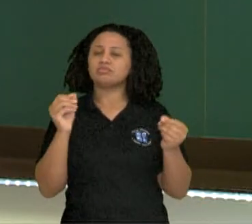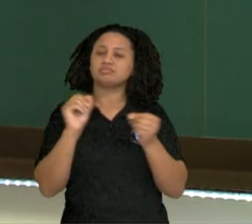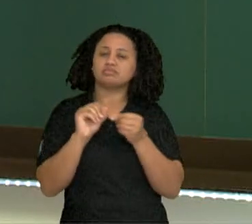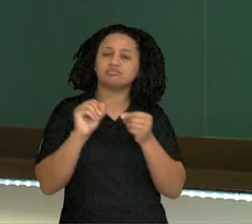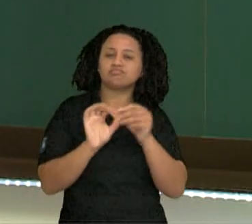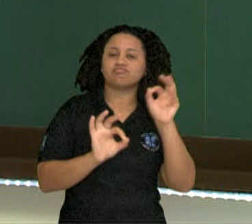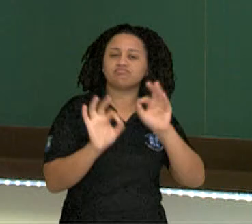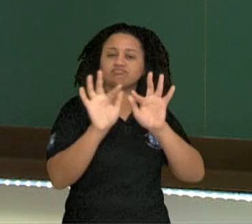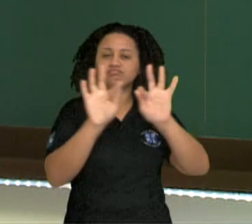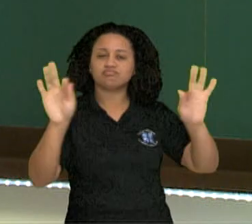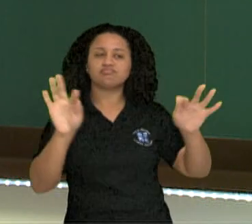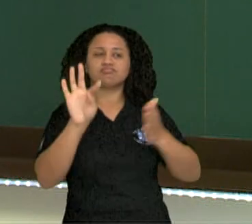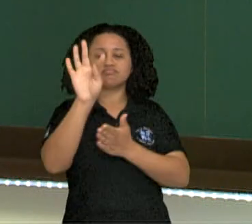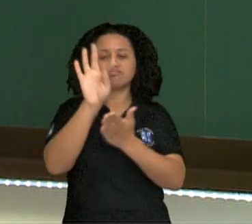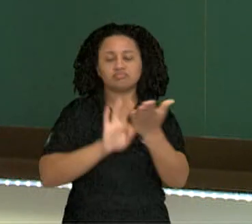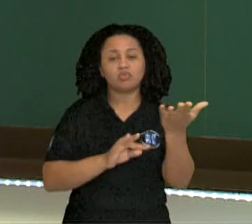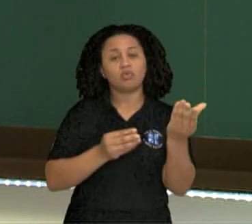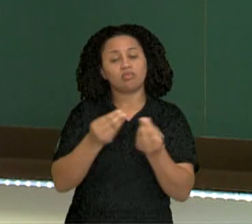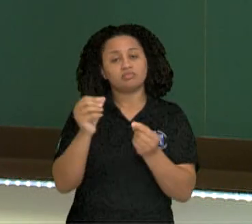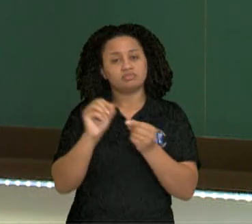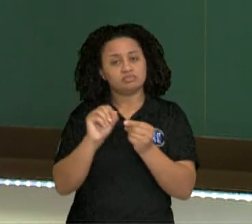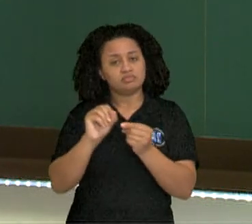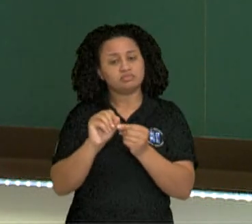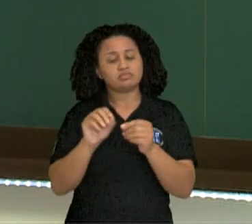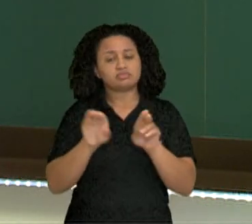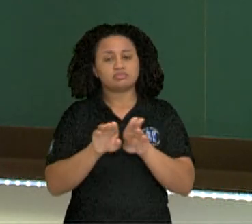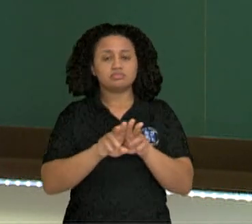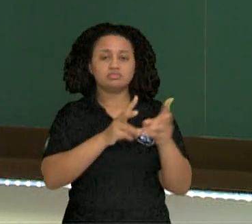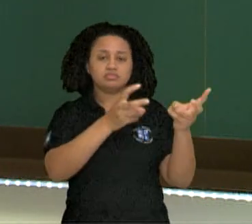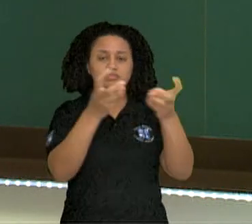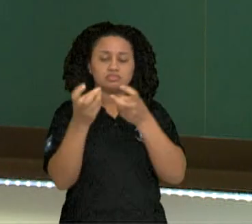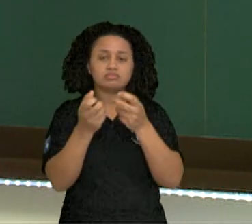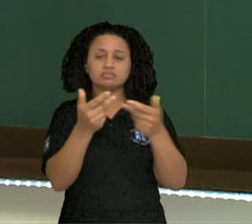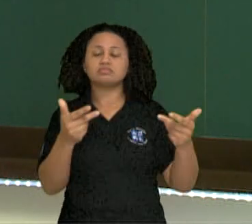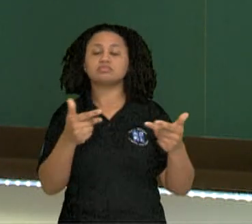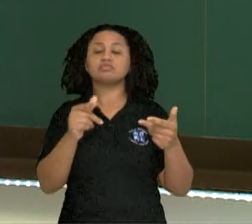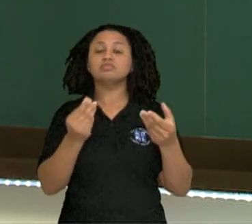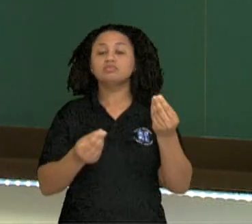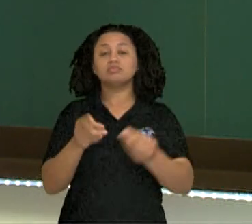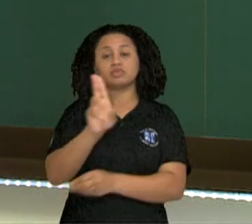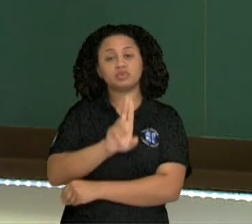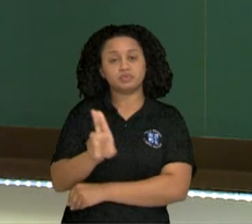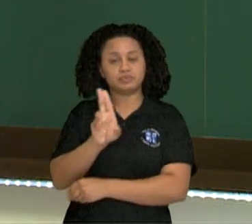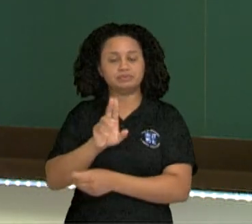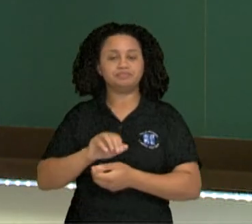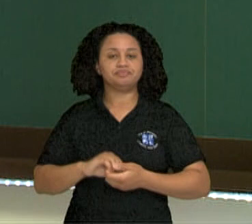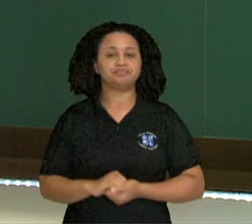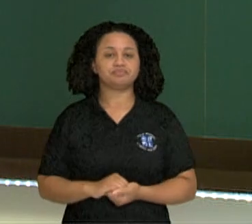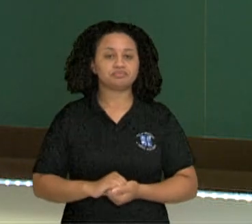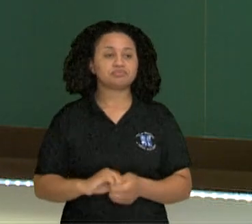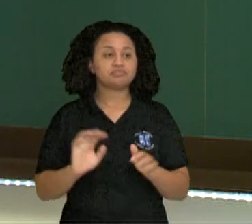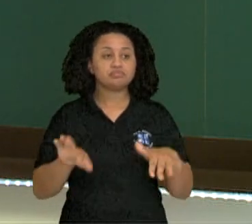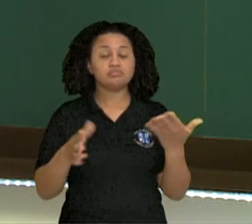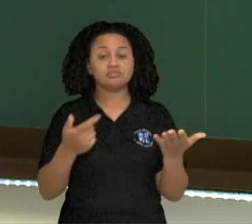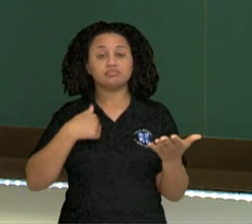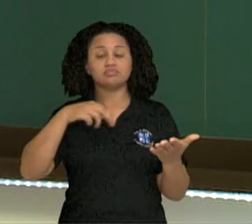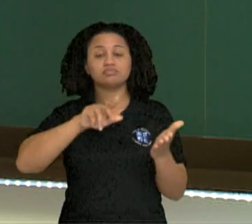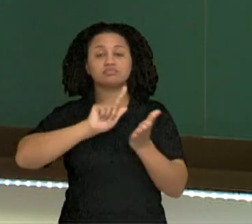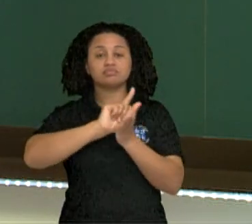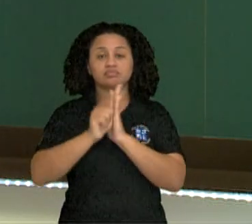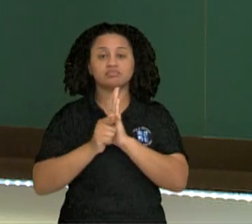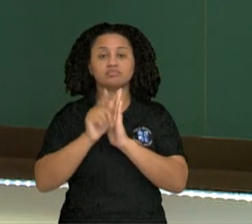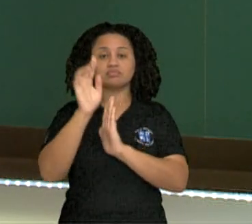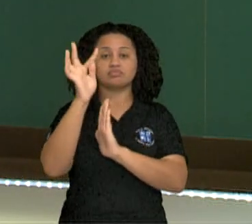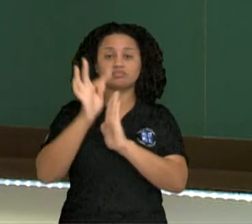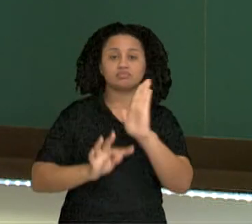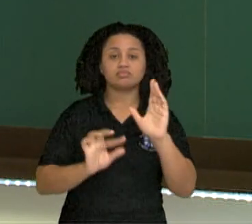imperativo negativo, observar aí alguns detalhes sobre o seu uso. Para isso vamos utilizar o gênero